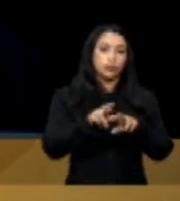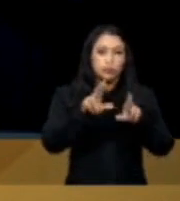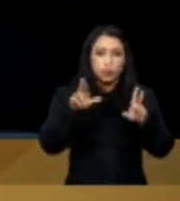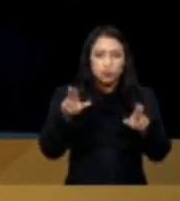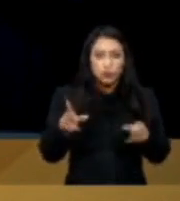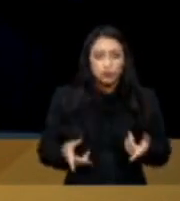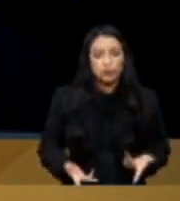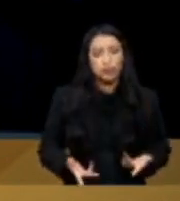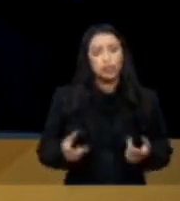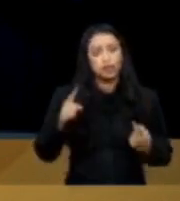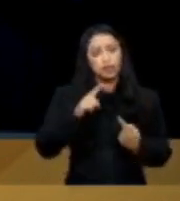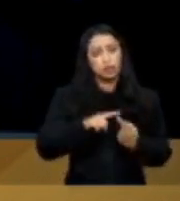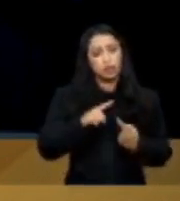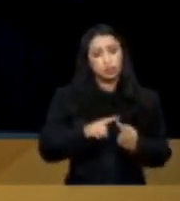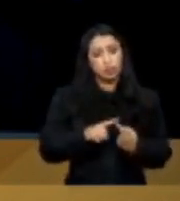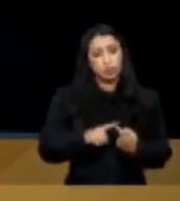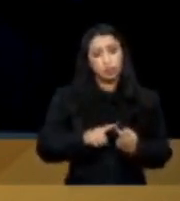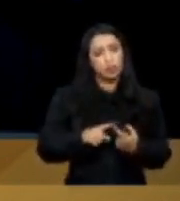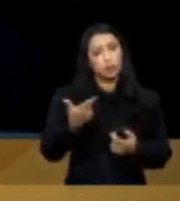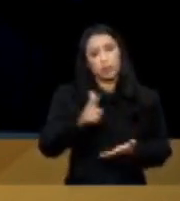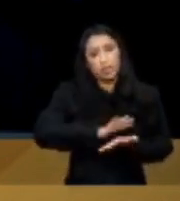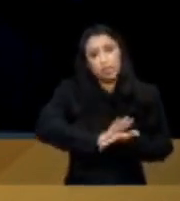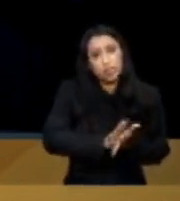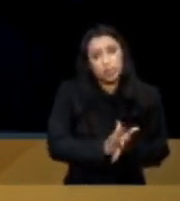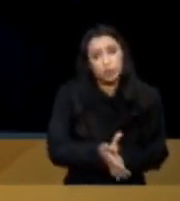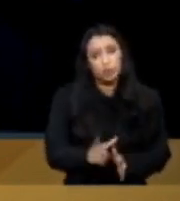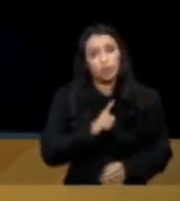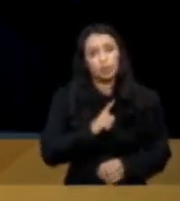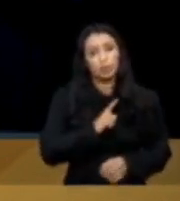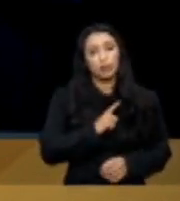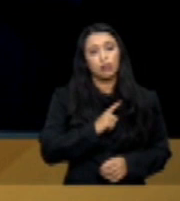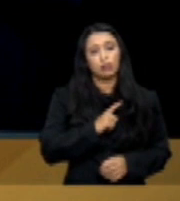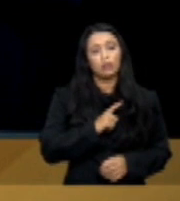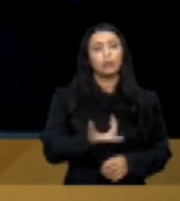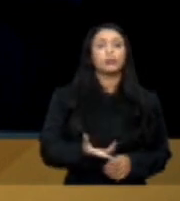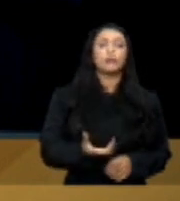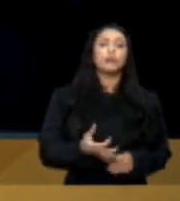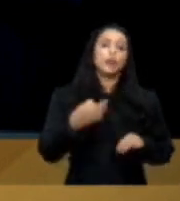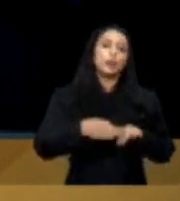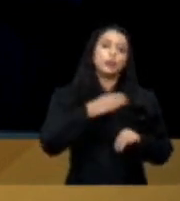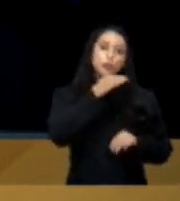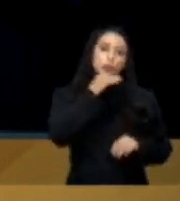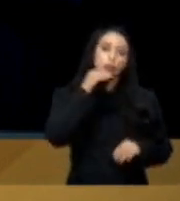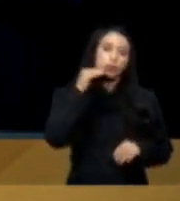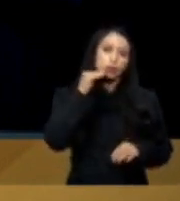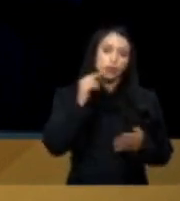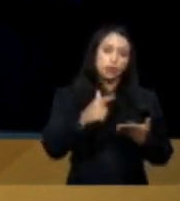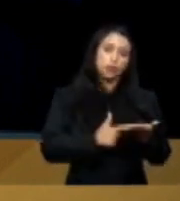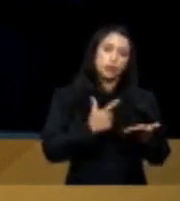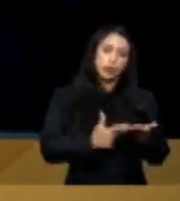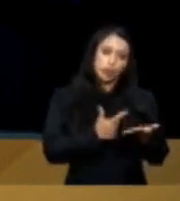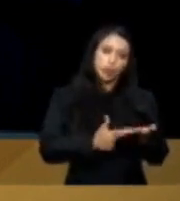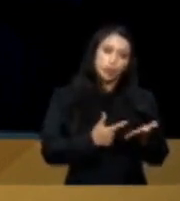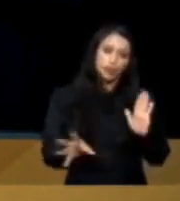não implica em uma discriminação. É o que doutrina Celso Antônio Bandeira de Mello na sua clássica monografia